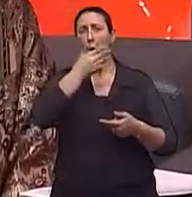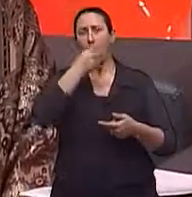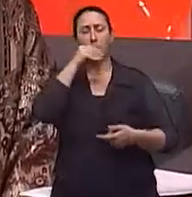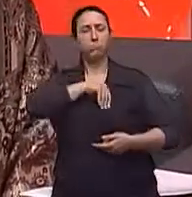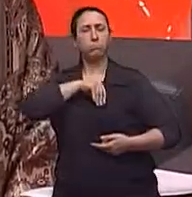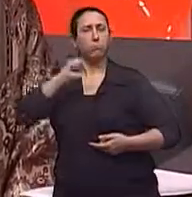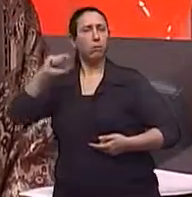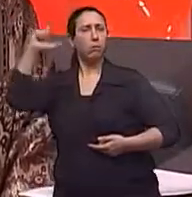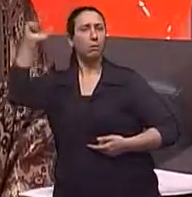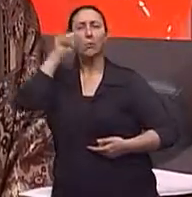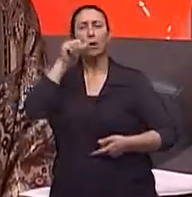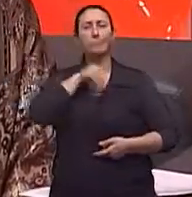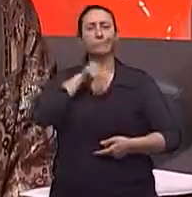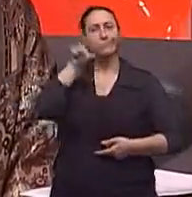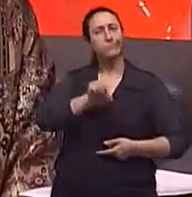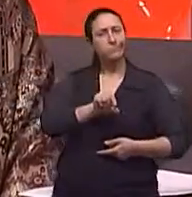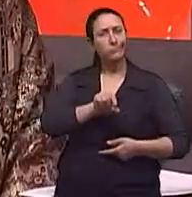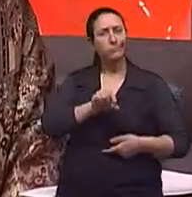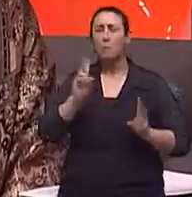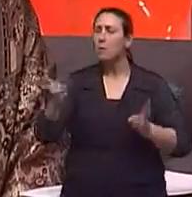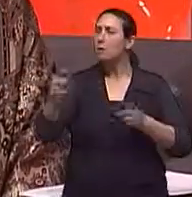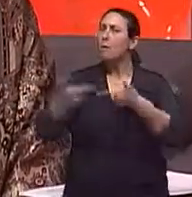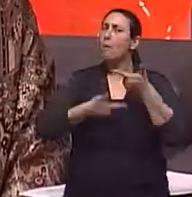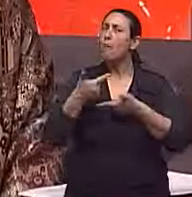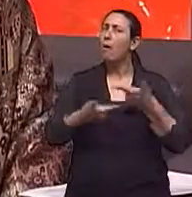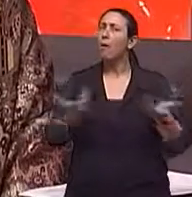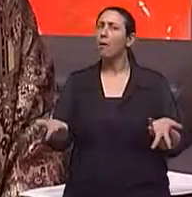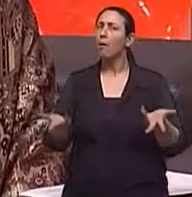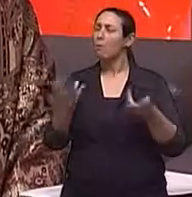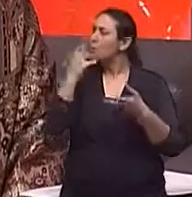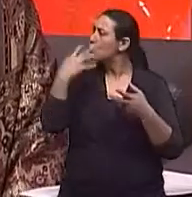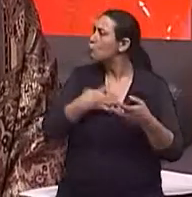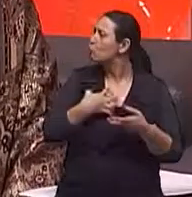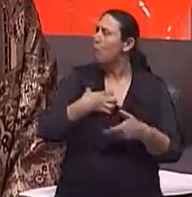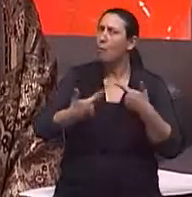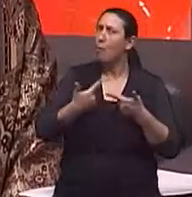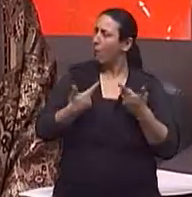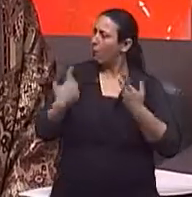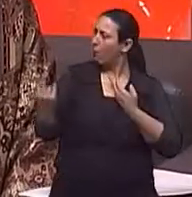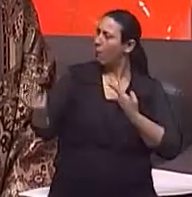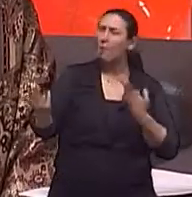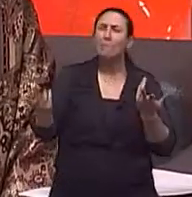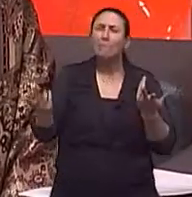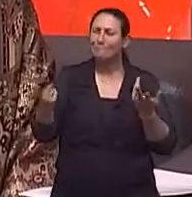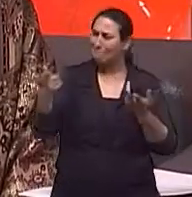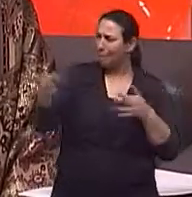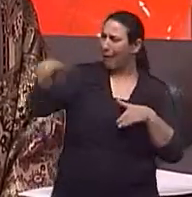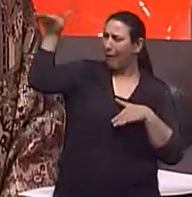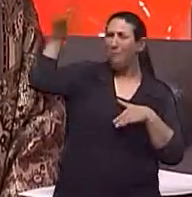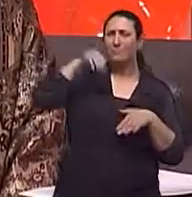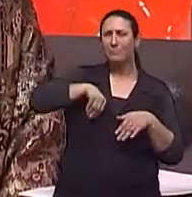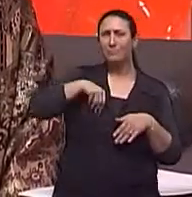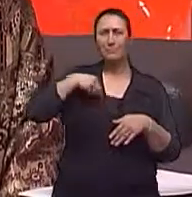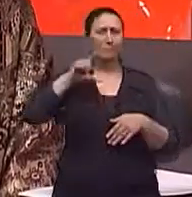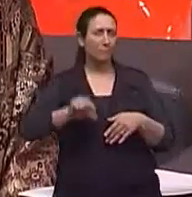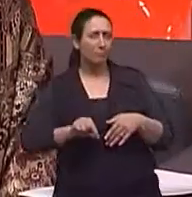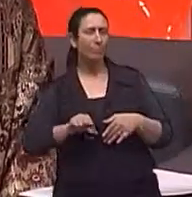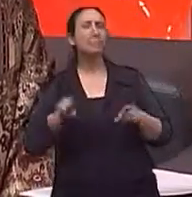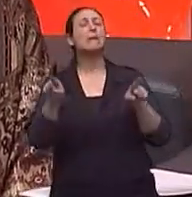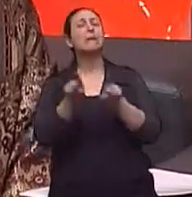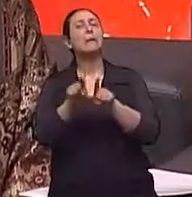ela mesma função pela mesma função ocupando os mesmos postos de trabalho tem todo uma questão vinculada também